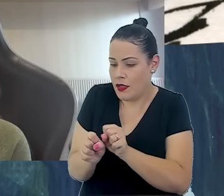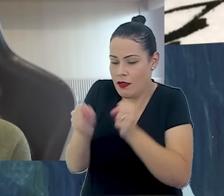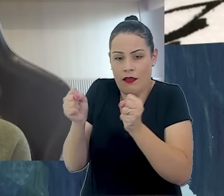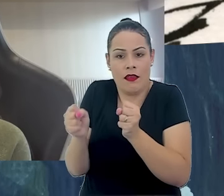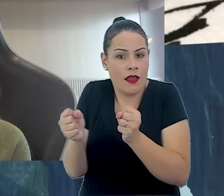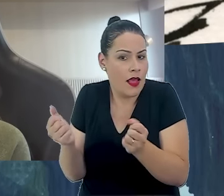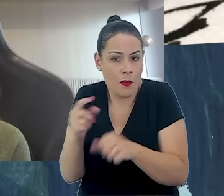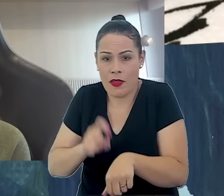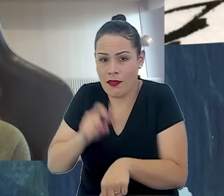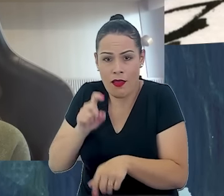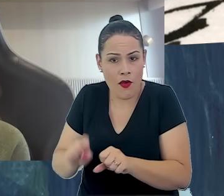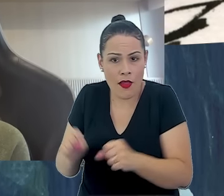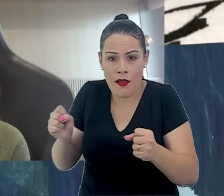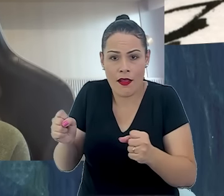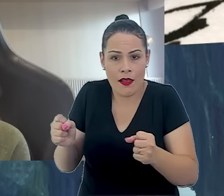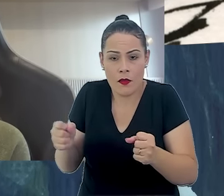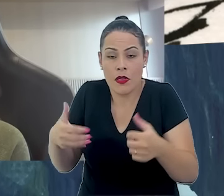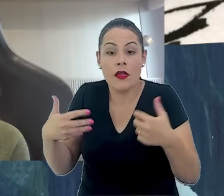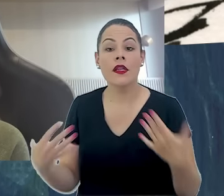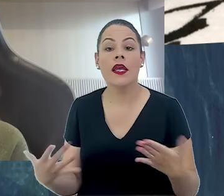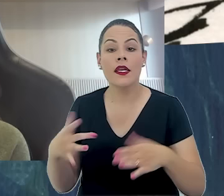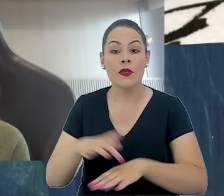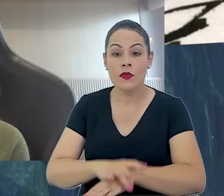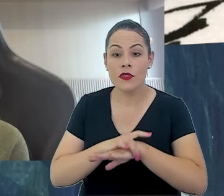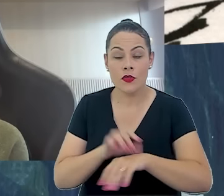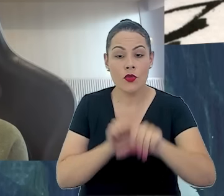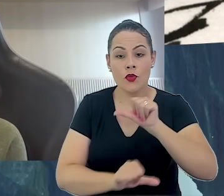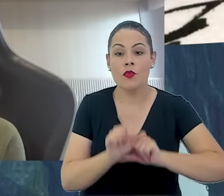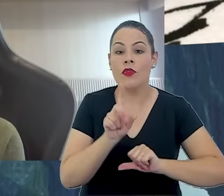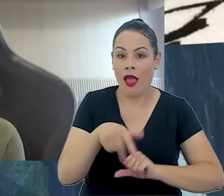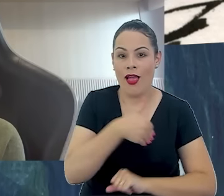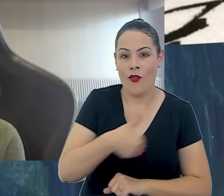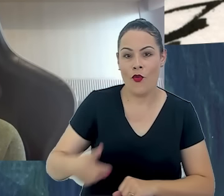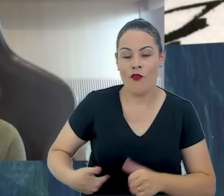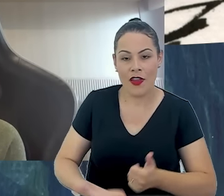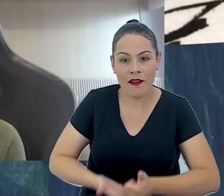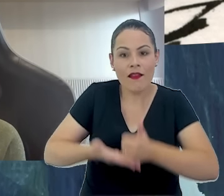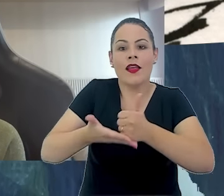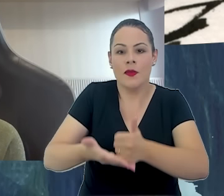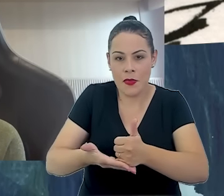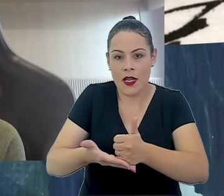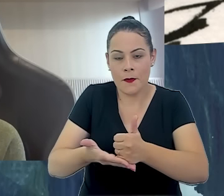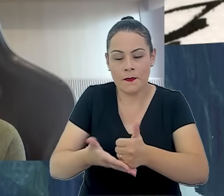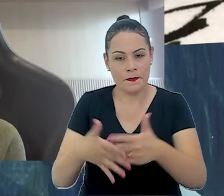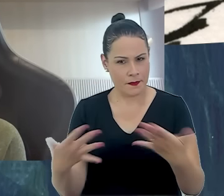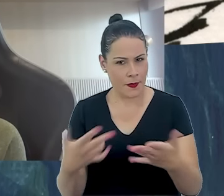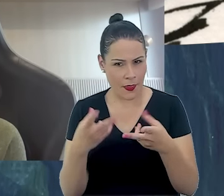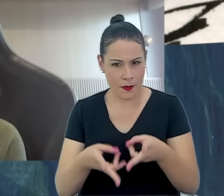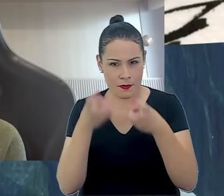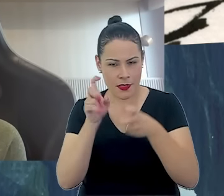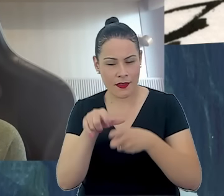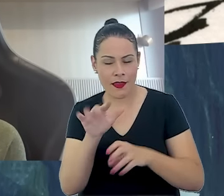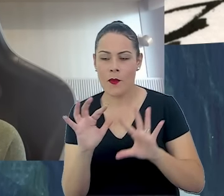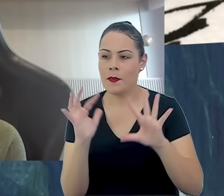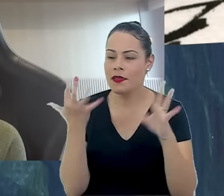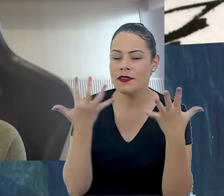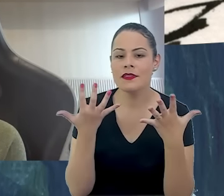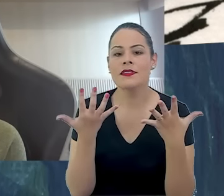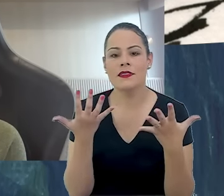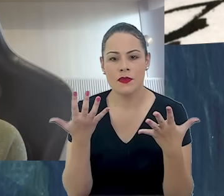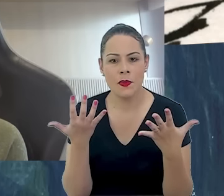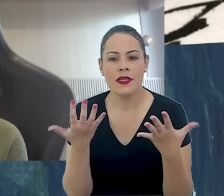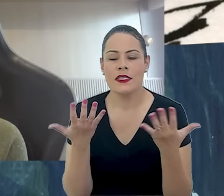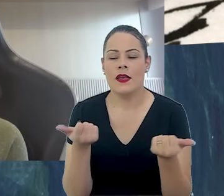quebra de imediato, e aí o seguro vira o governo. Quer dizer, você vê como é uma